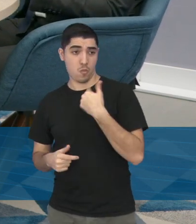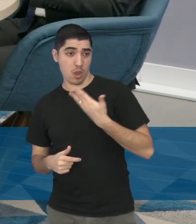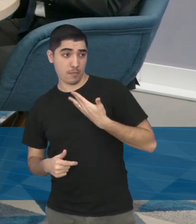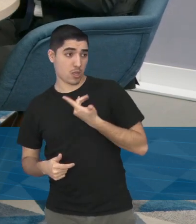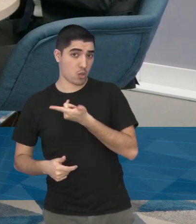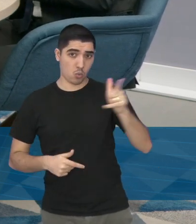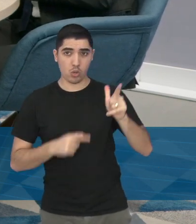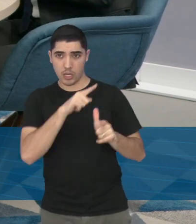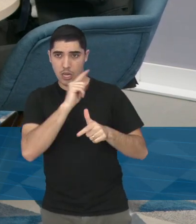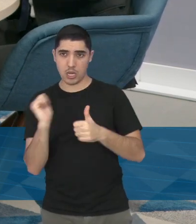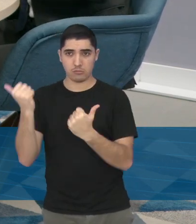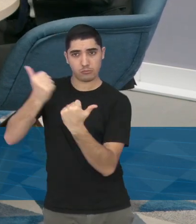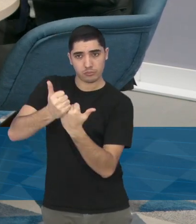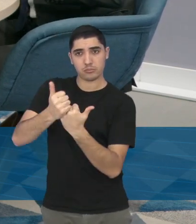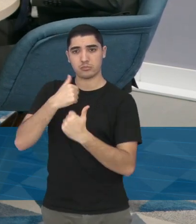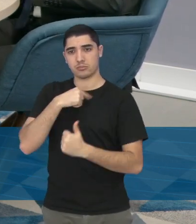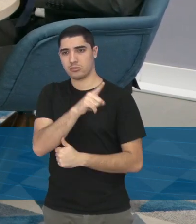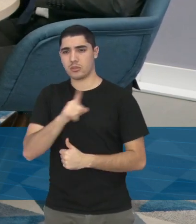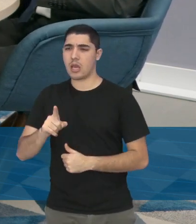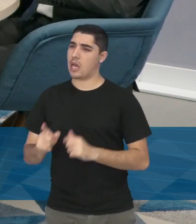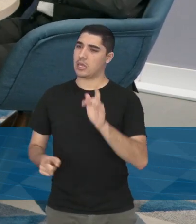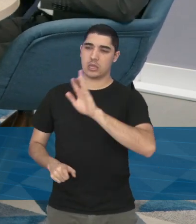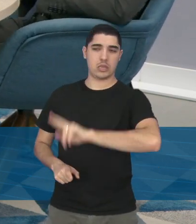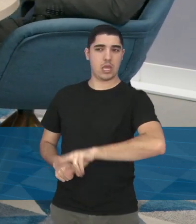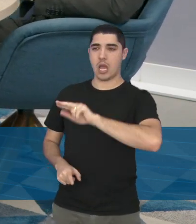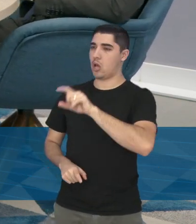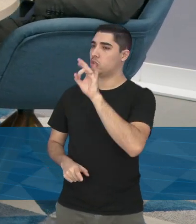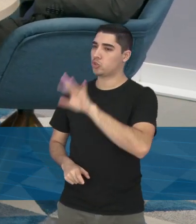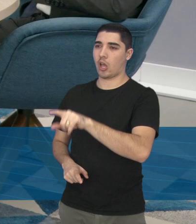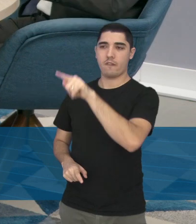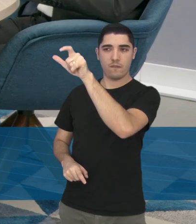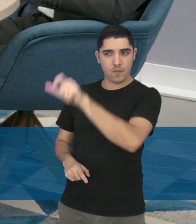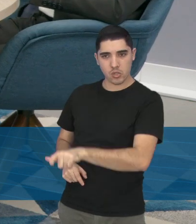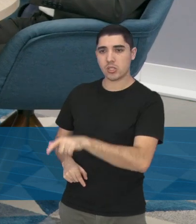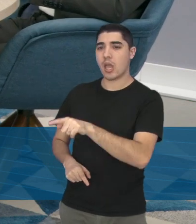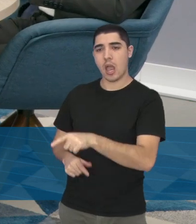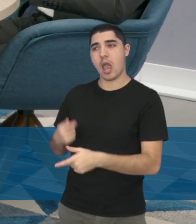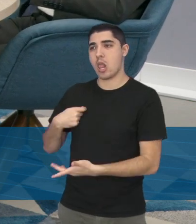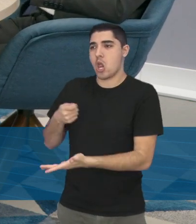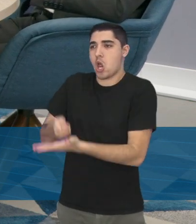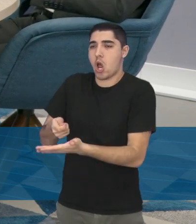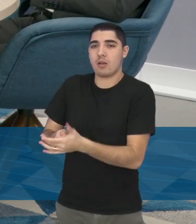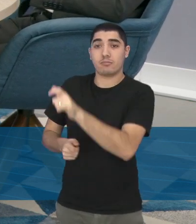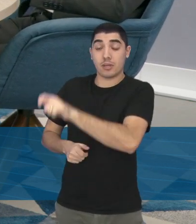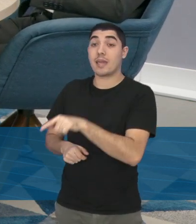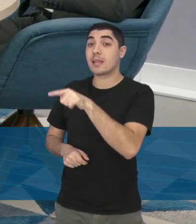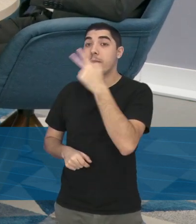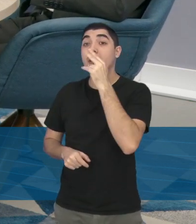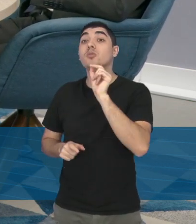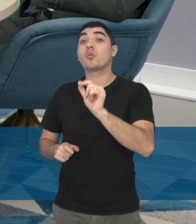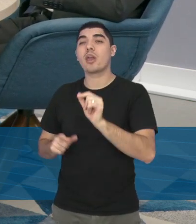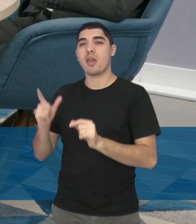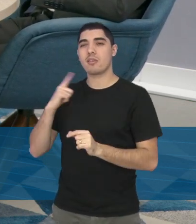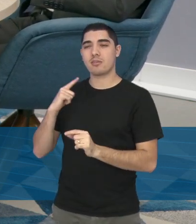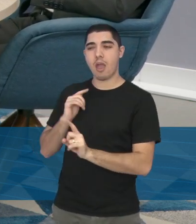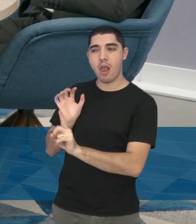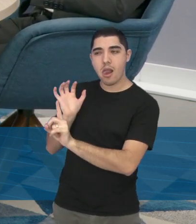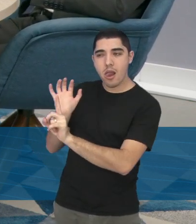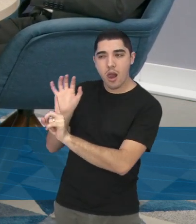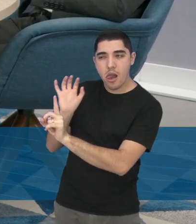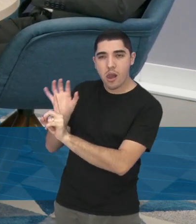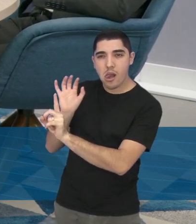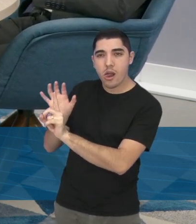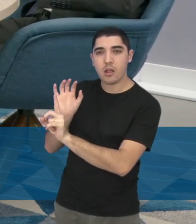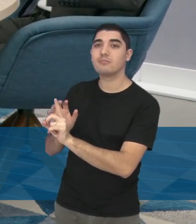lugar aqui, né, ele está na empresa junto comigo, não, é só você. Né? Cobra dele, que a gente chama de subordinação jurídica.